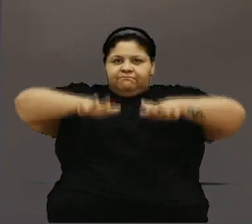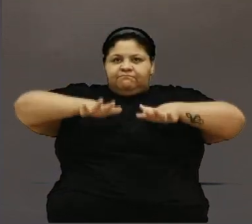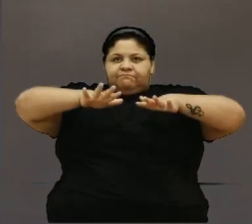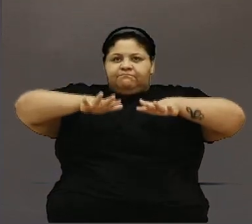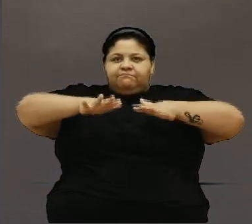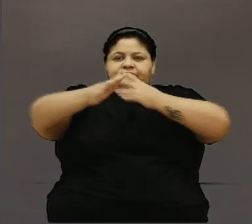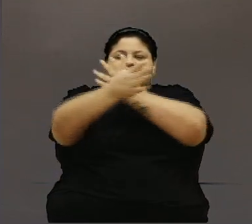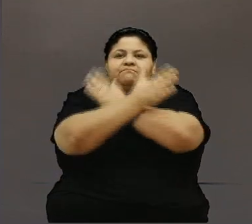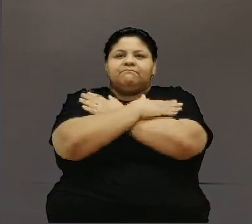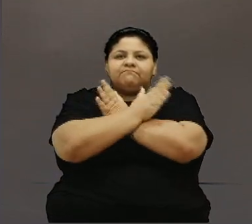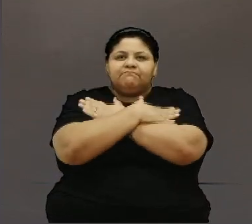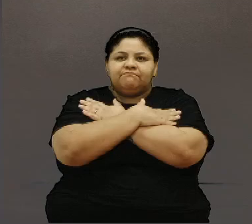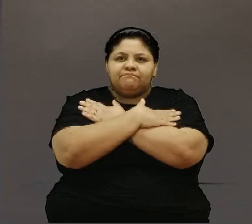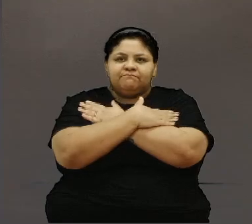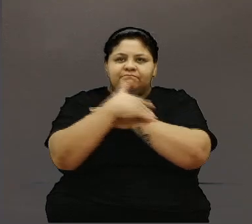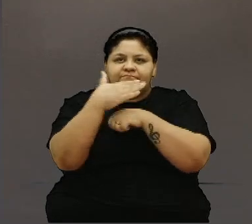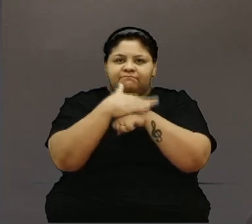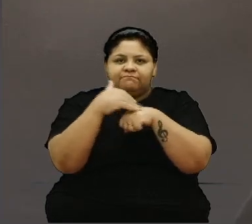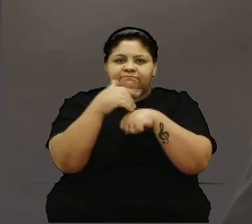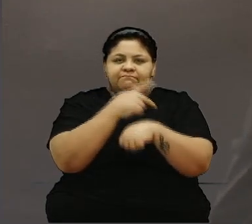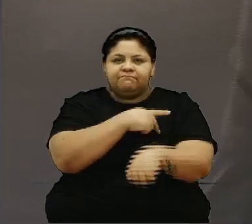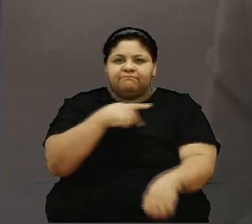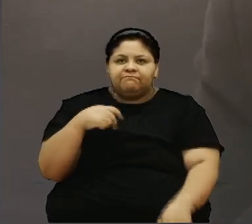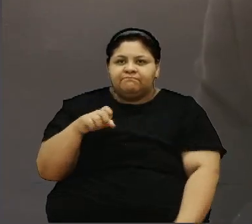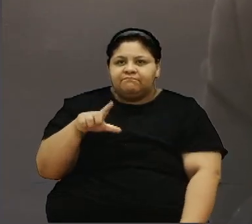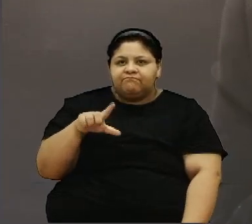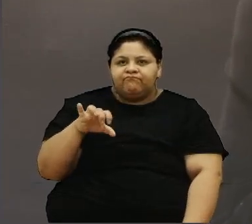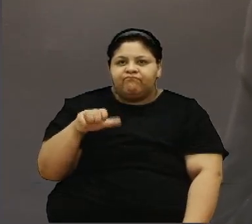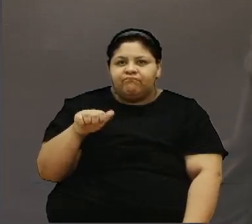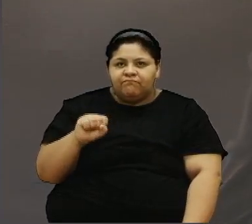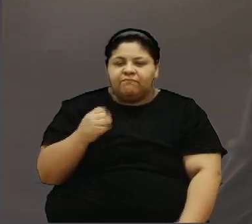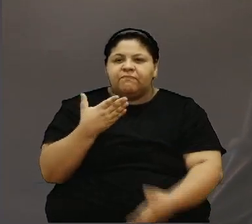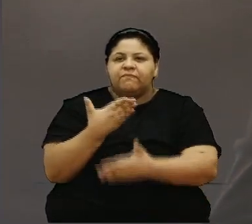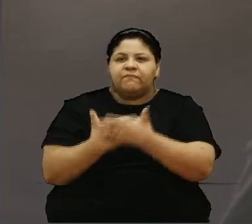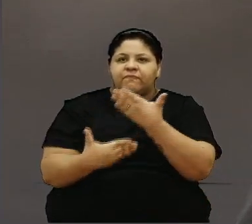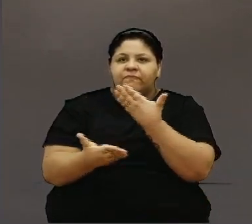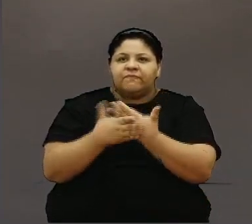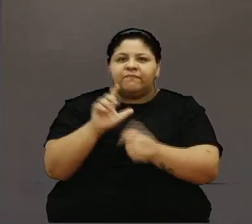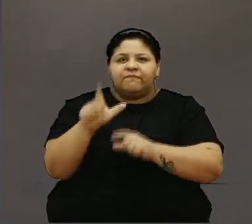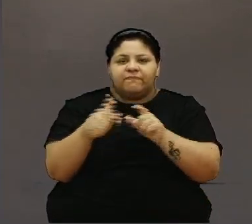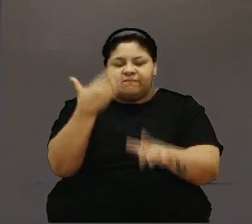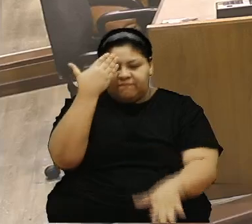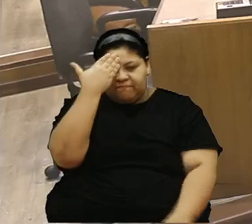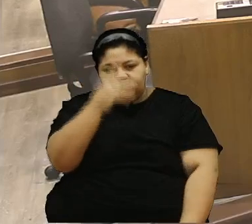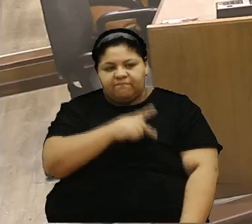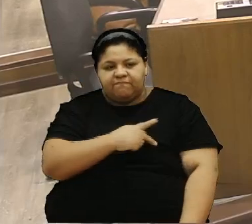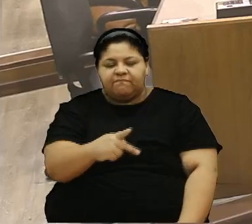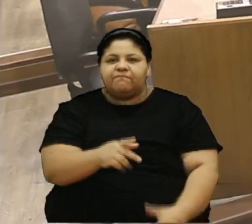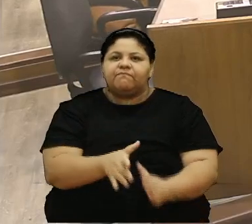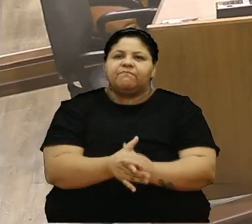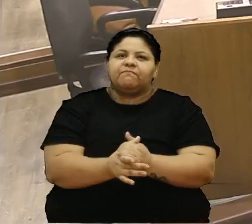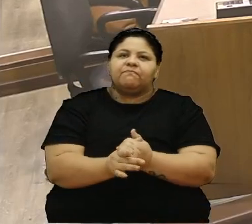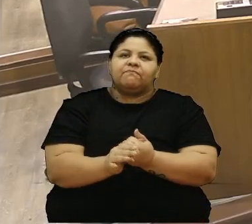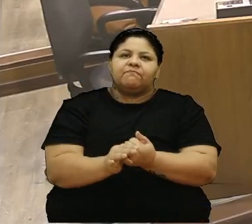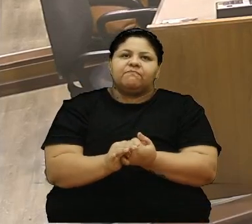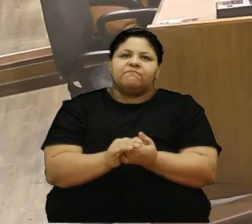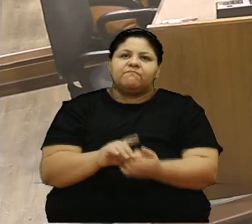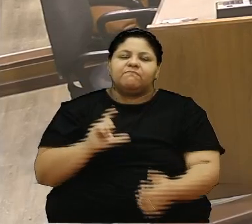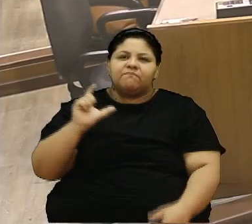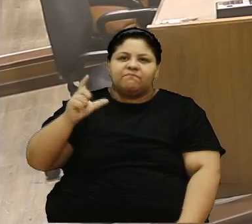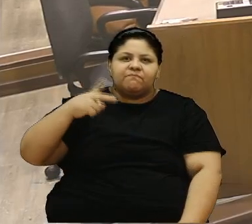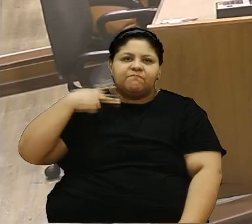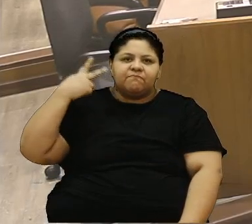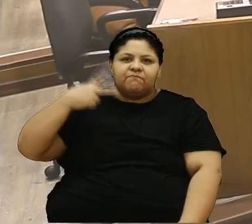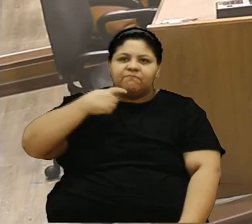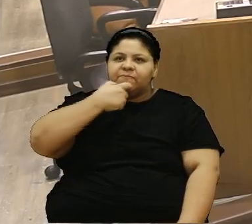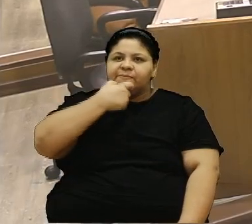Meu abraço, querido pastor Elias Pinheiro, e a todos os membros. Obrigado, presidente. Obrigado, vereador Pedro. Com a palavra, vereador